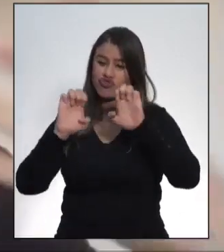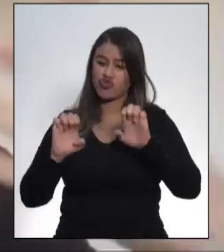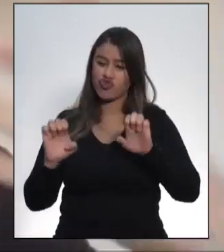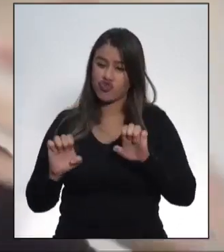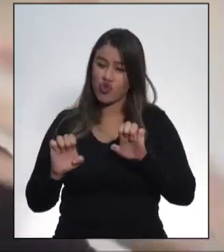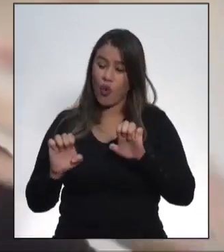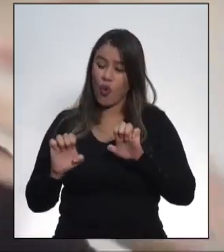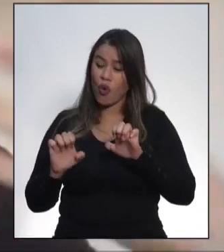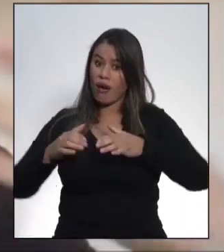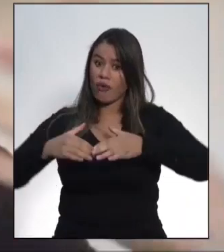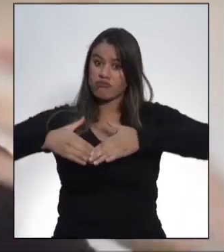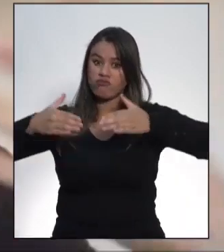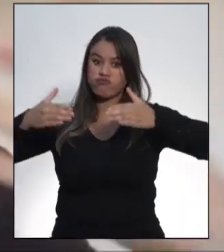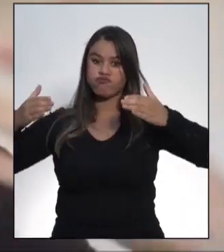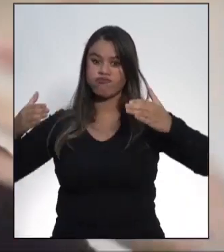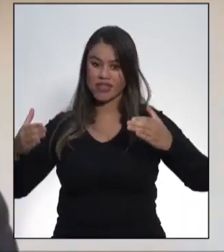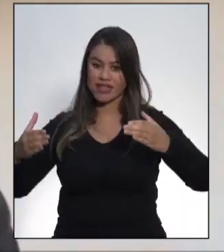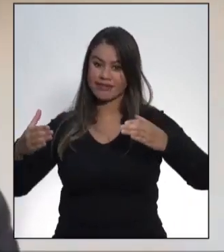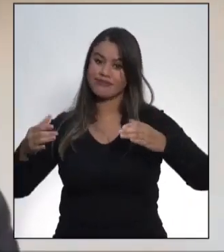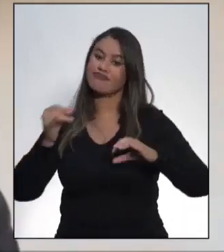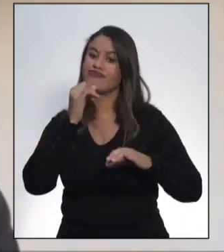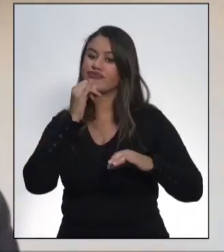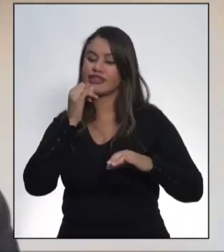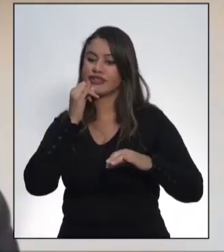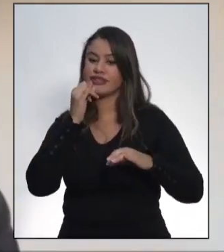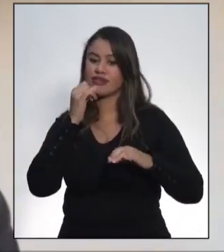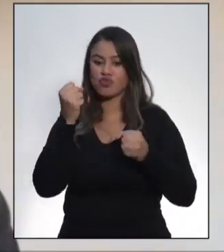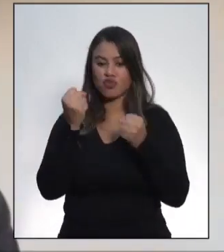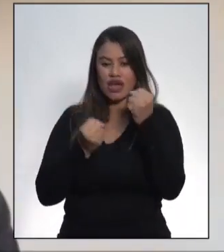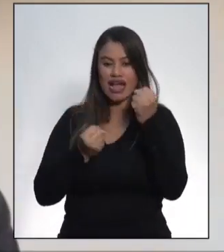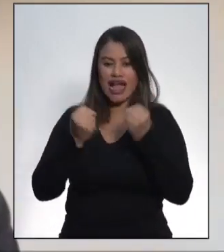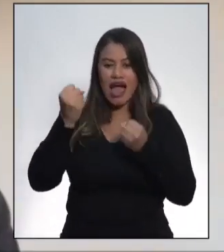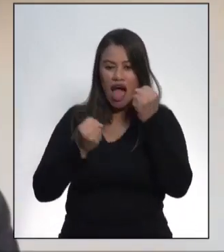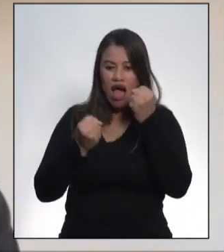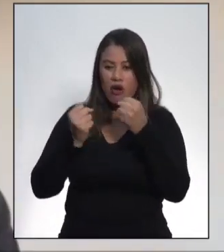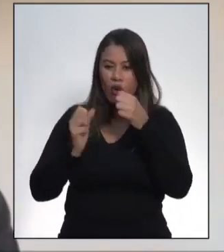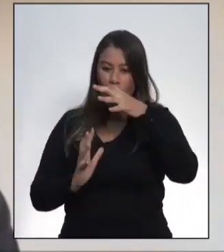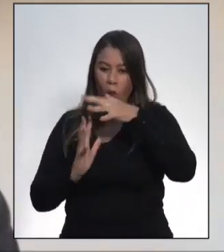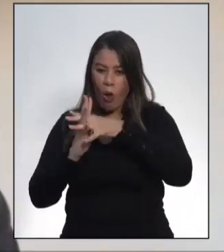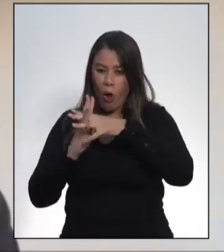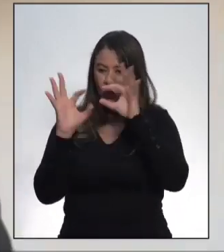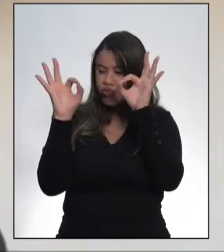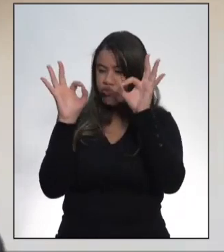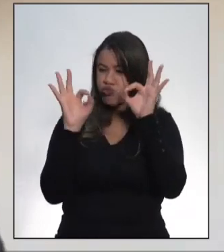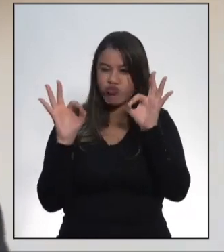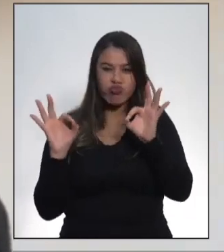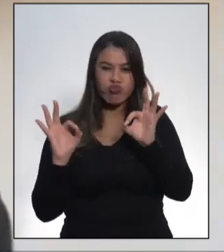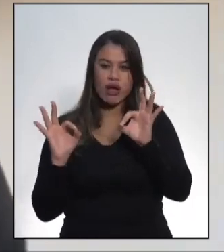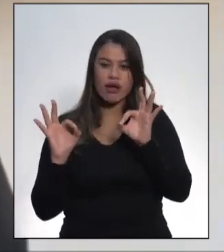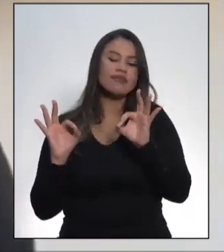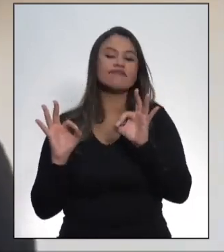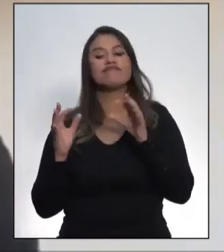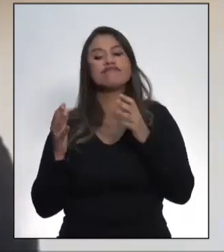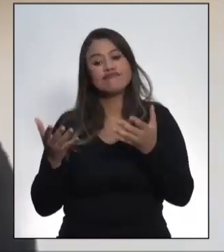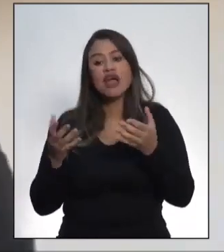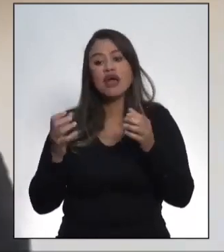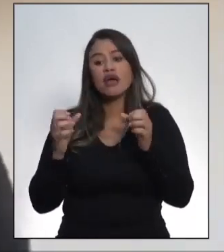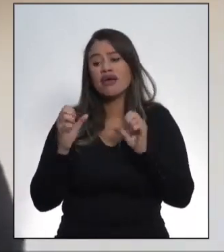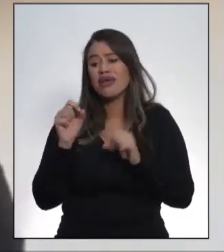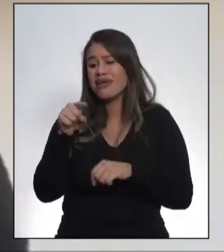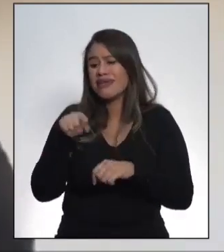caro fazer isso. Vender um carro de luxo é muito caro fazer isso. Então você tem uma estrutura